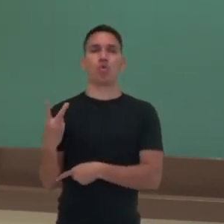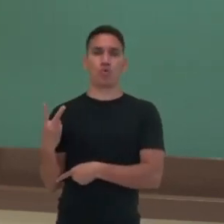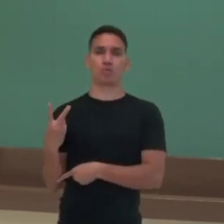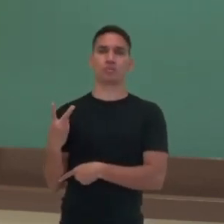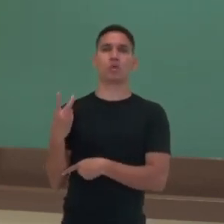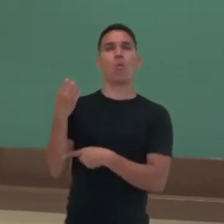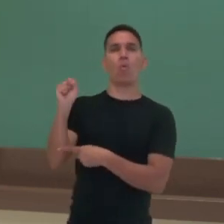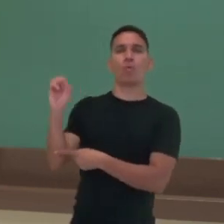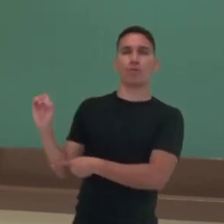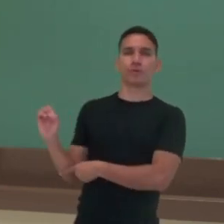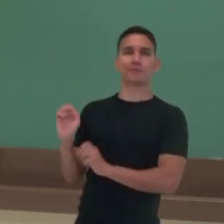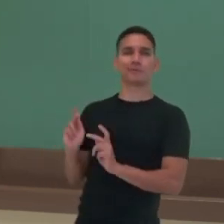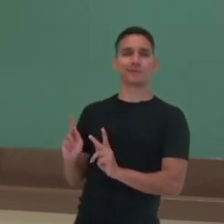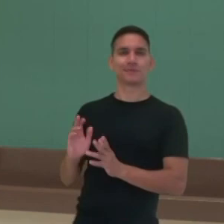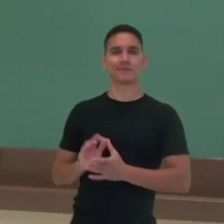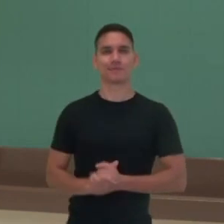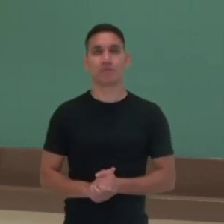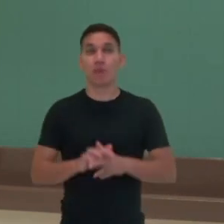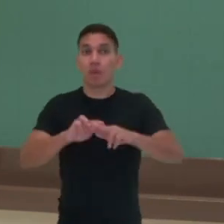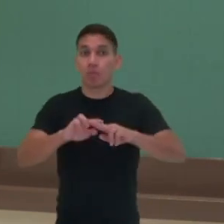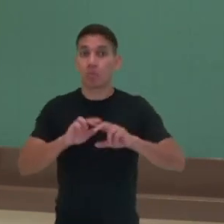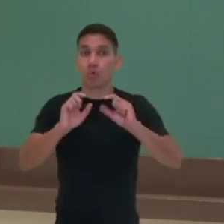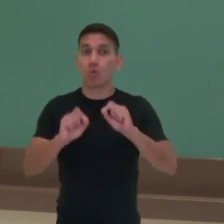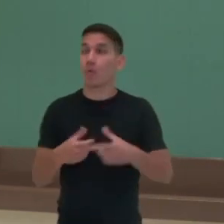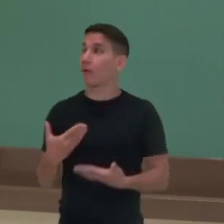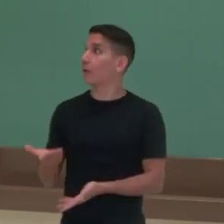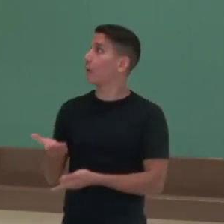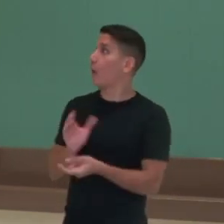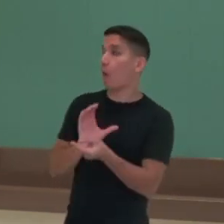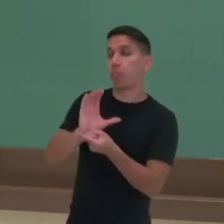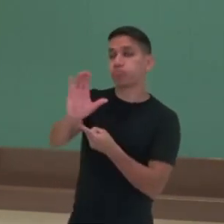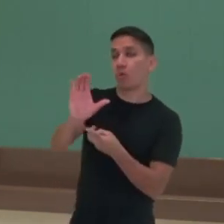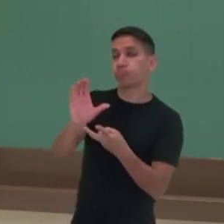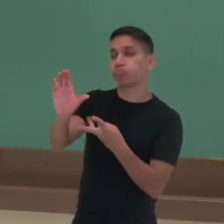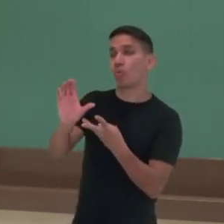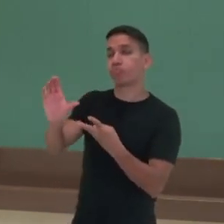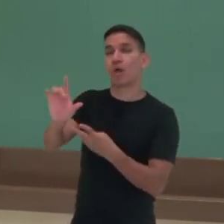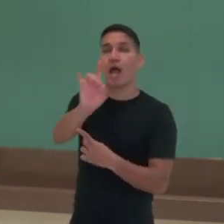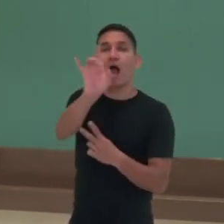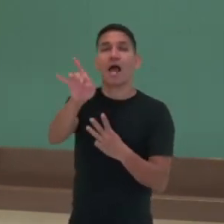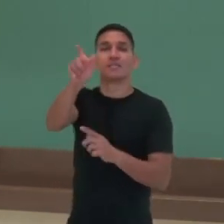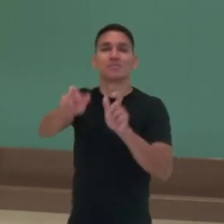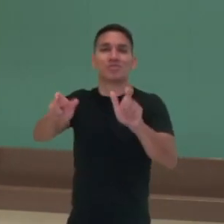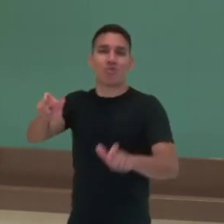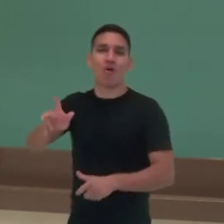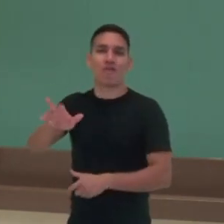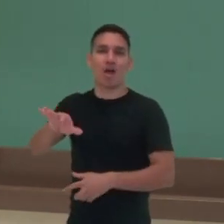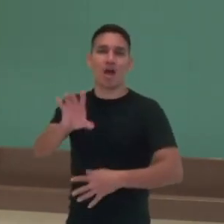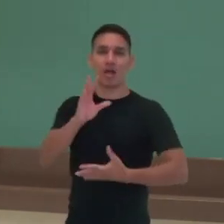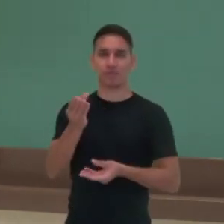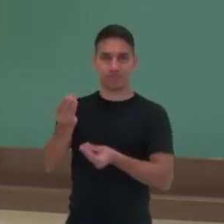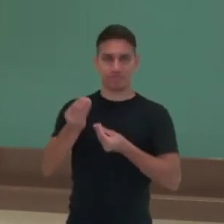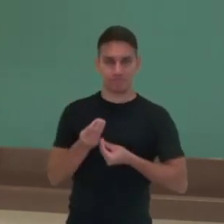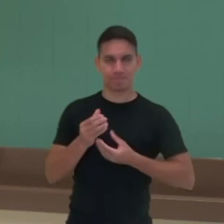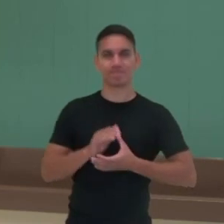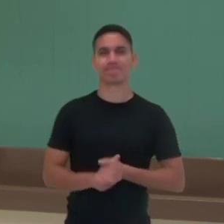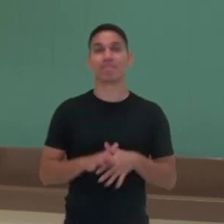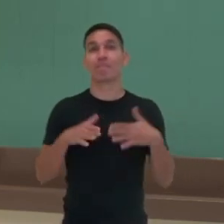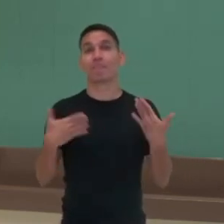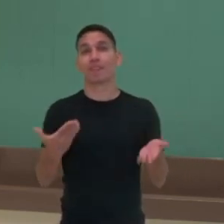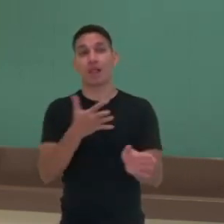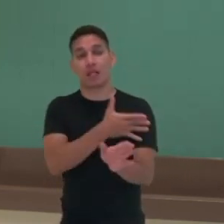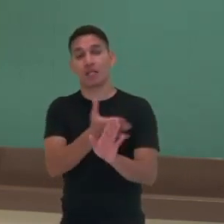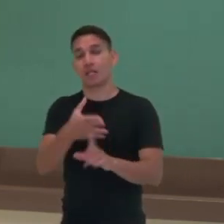12.800, ok? Portanto, aqui está a quantidade que cada sócio receberá.